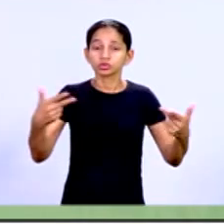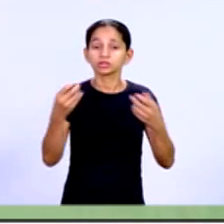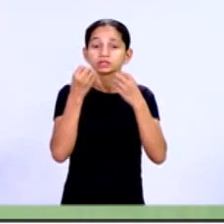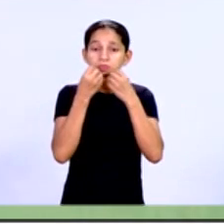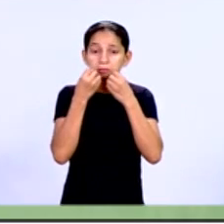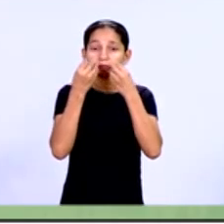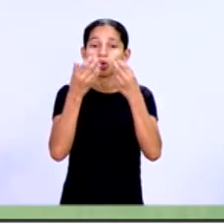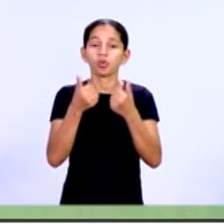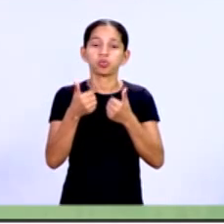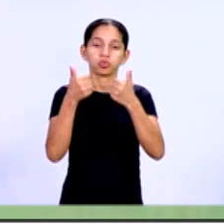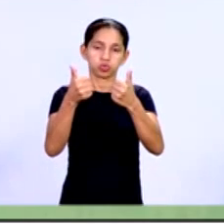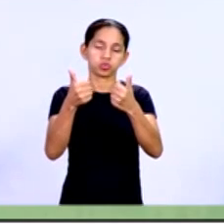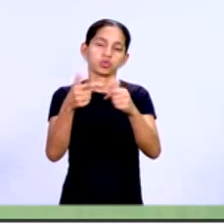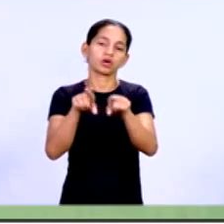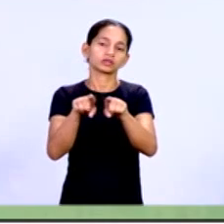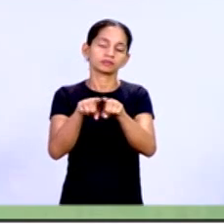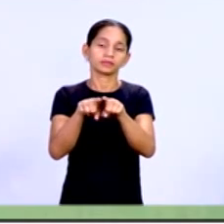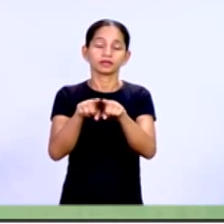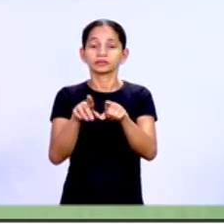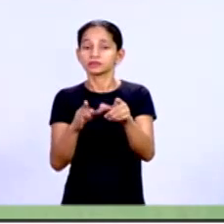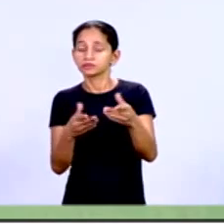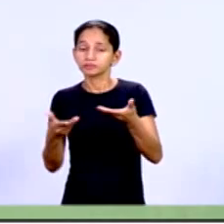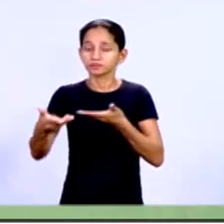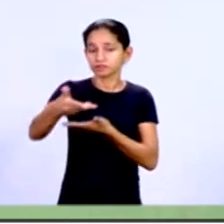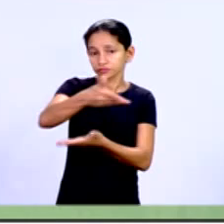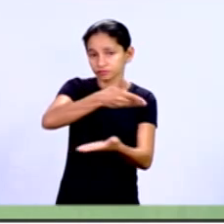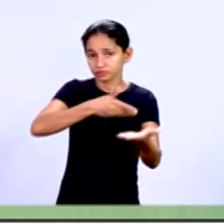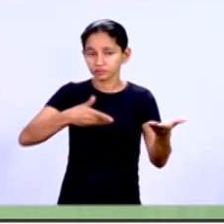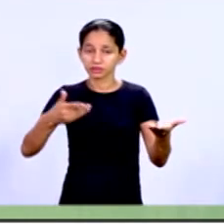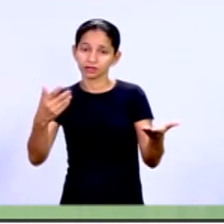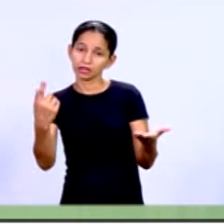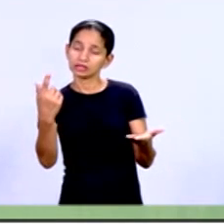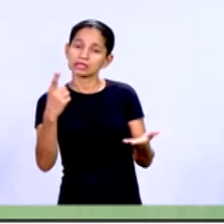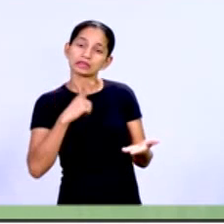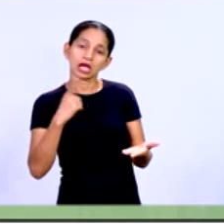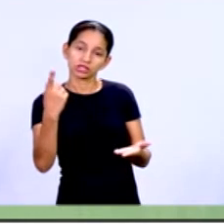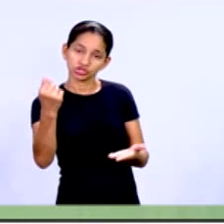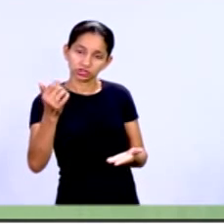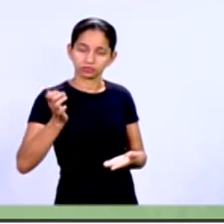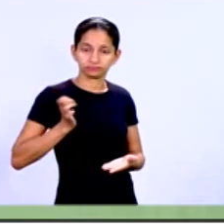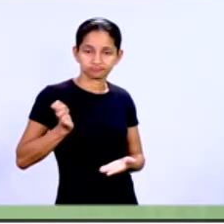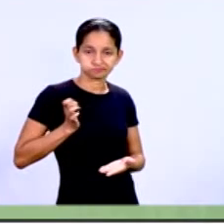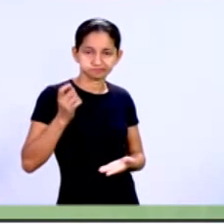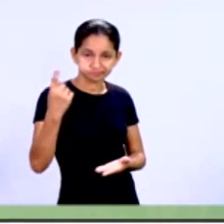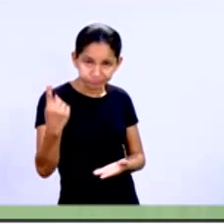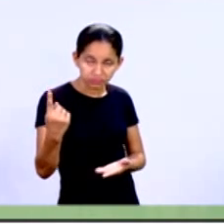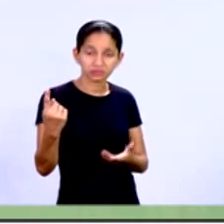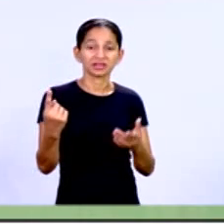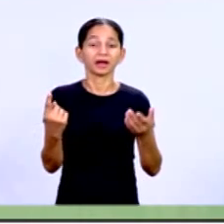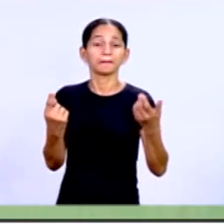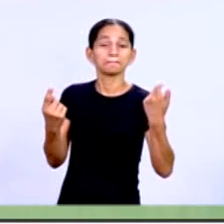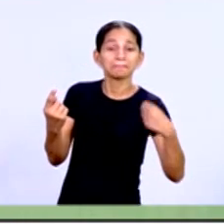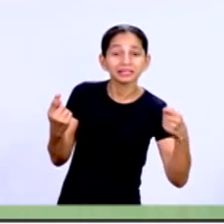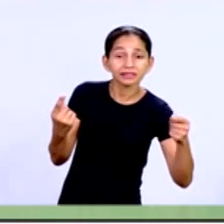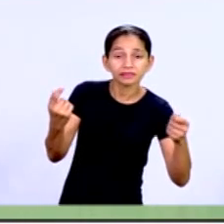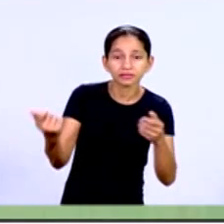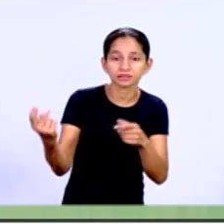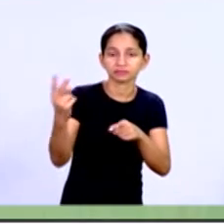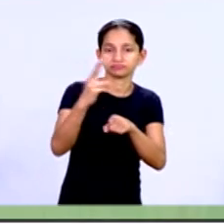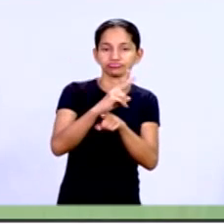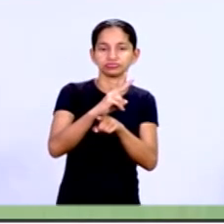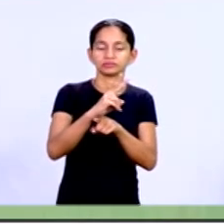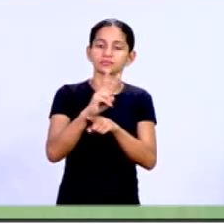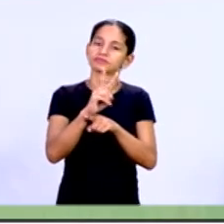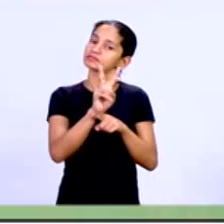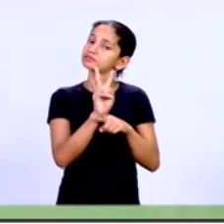a manutenção de um fluxo de recursos entre poupadores e investidores. Então, lembrando, né, que nós